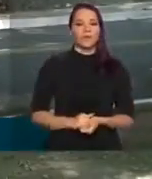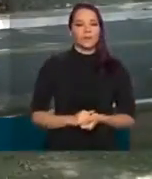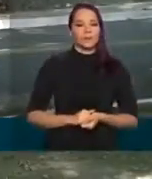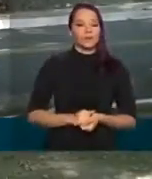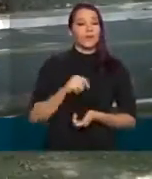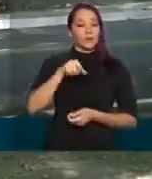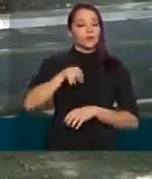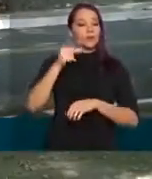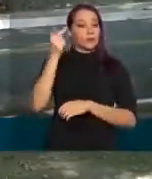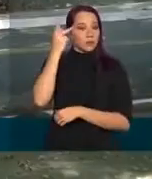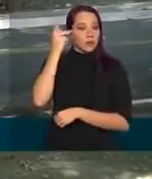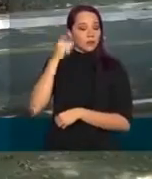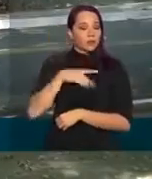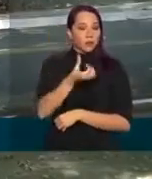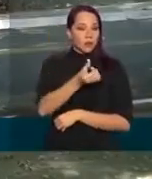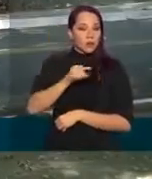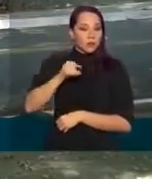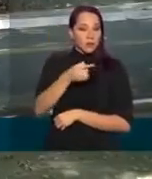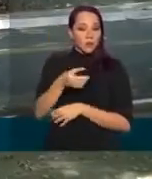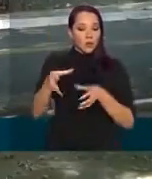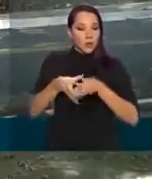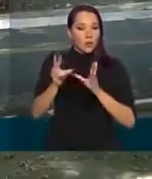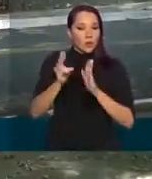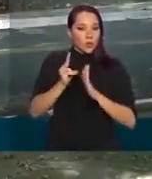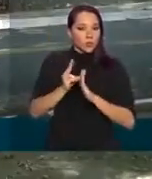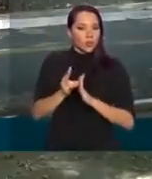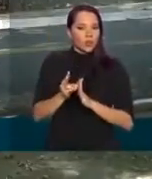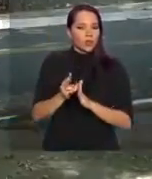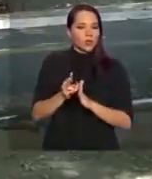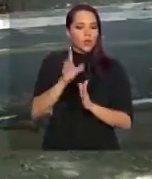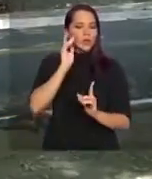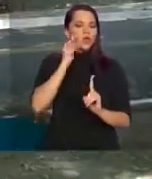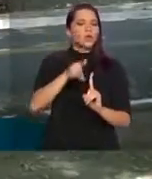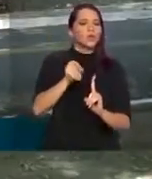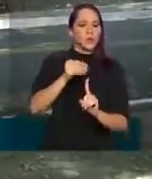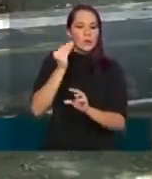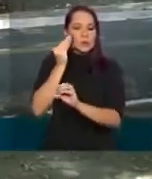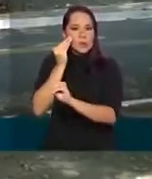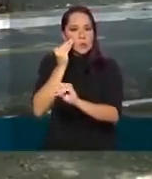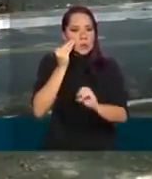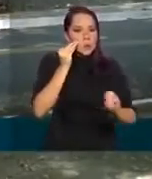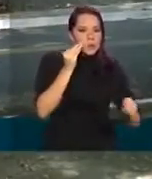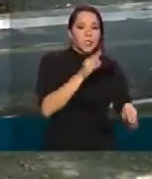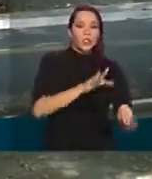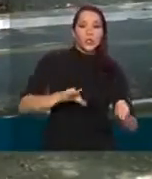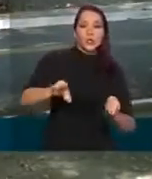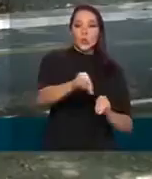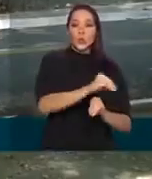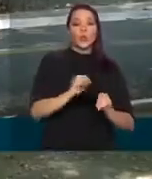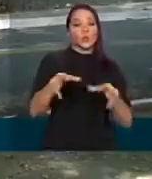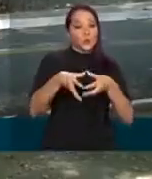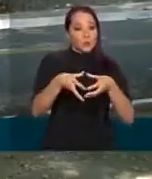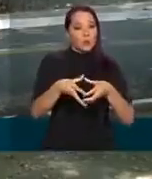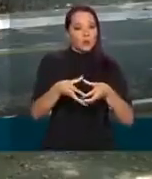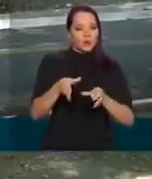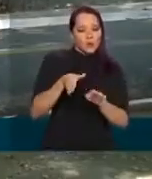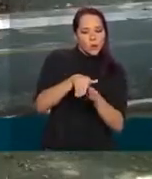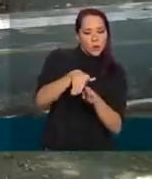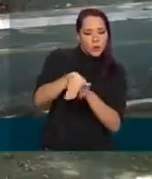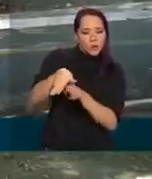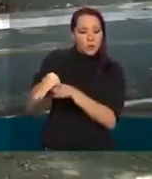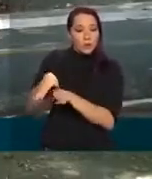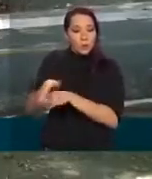vivem cerca de seis mil indígenas o objetivo é testado os moradores de todas as aldeias e orientada essa